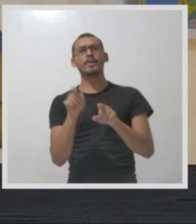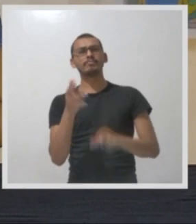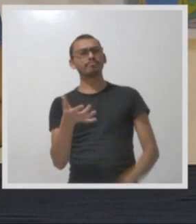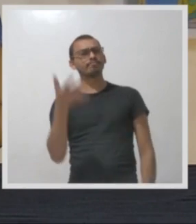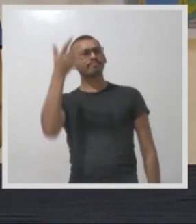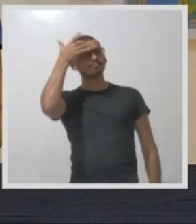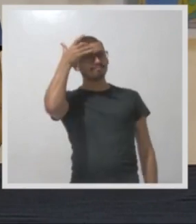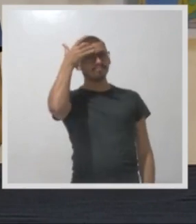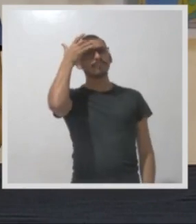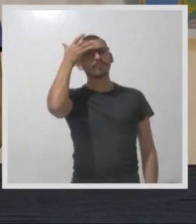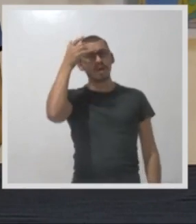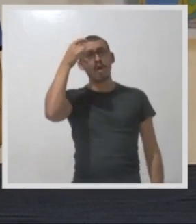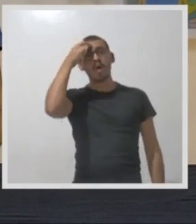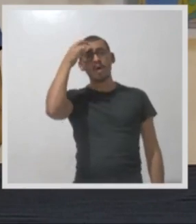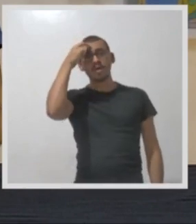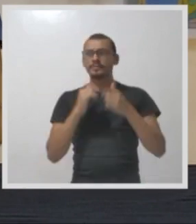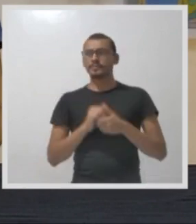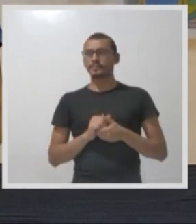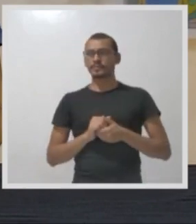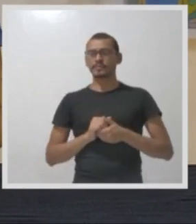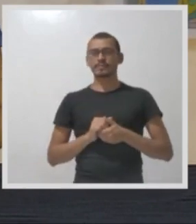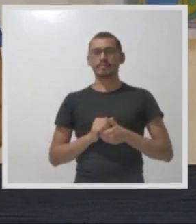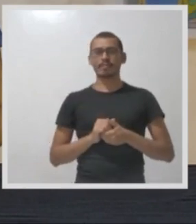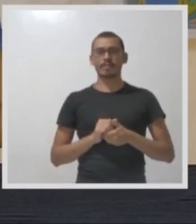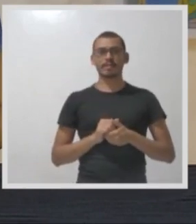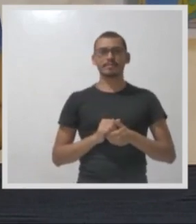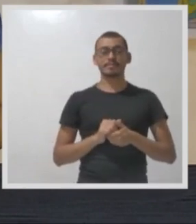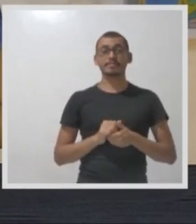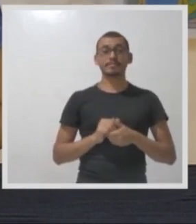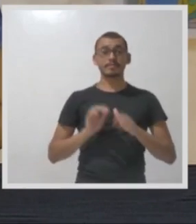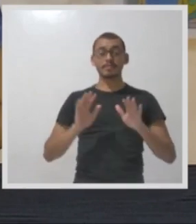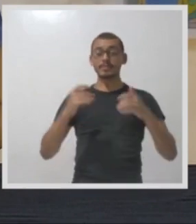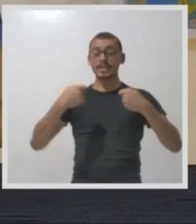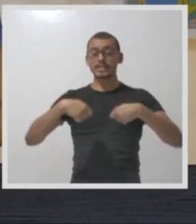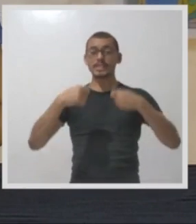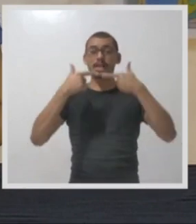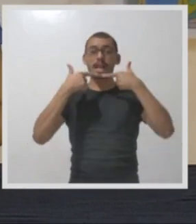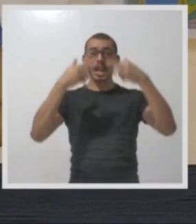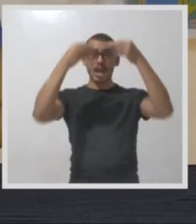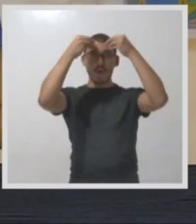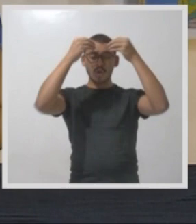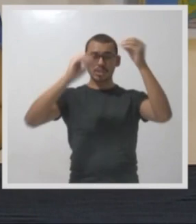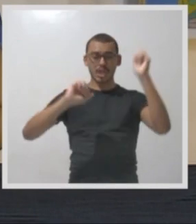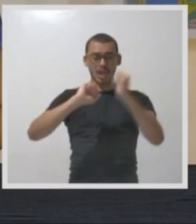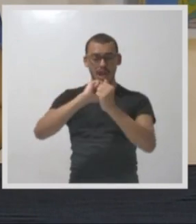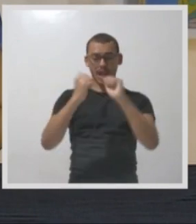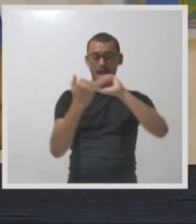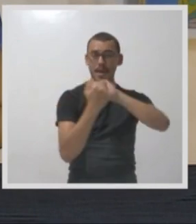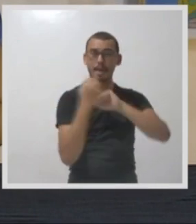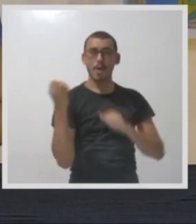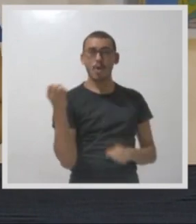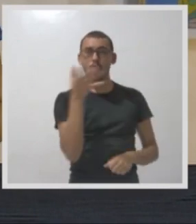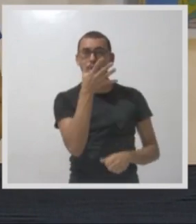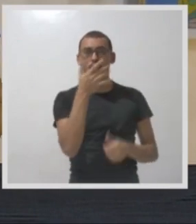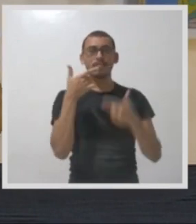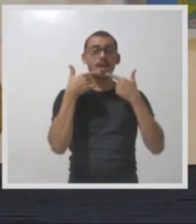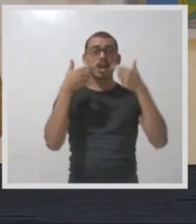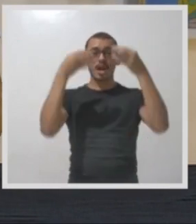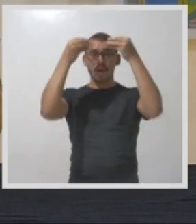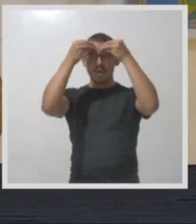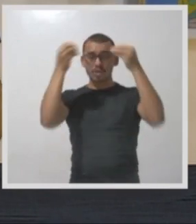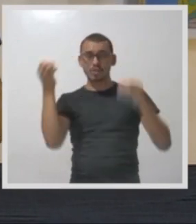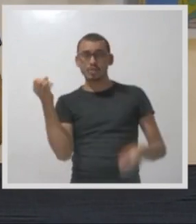consciente os nossos gêneros textuais. Essa necessidade de adaptação à nova linguagem e a